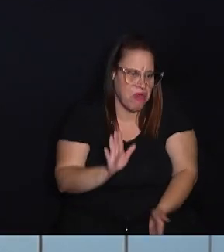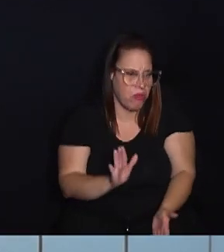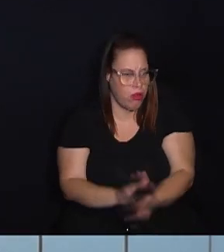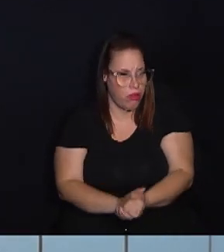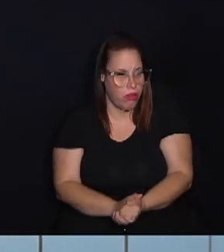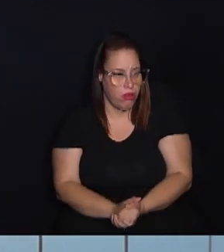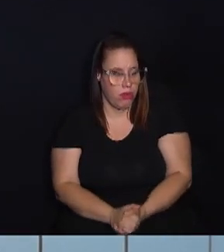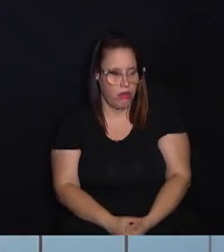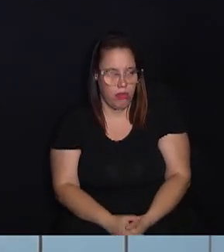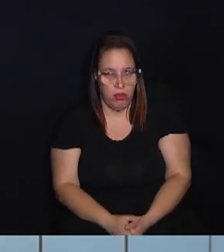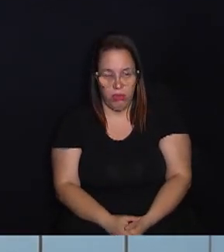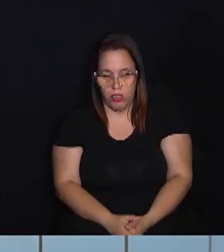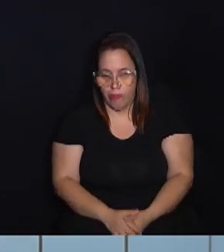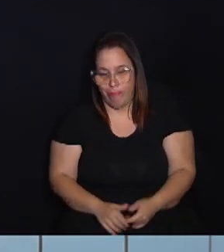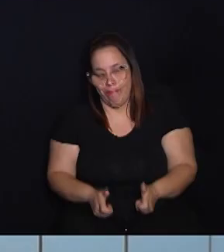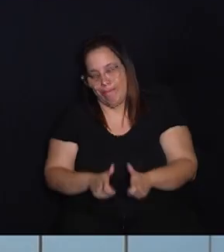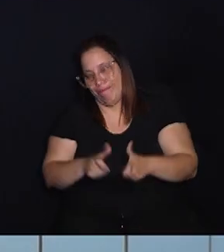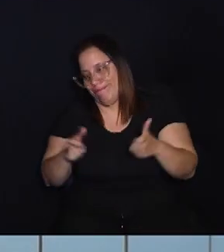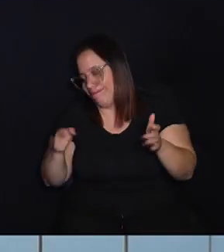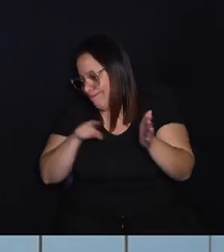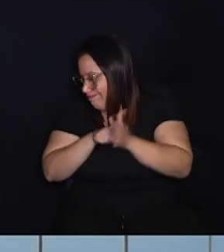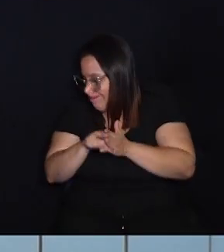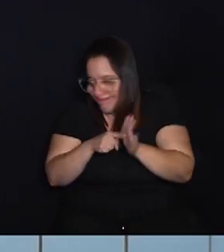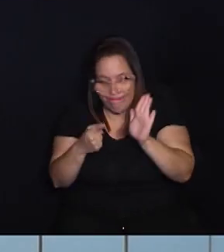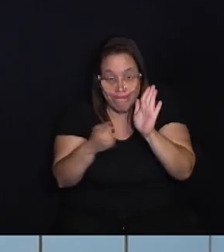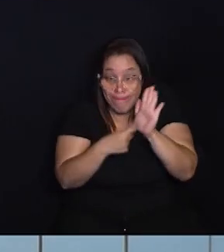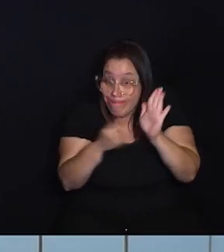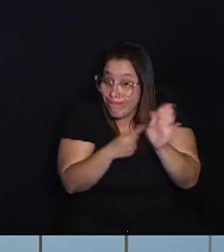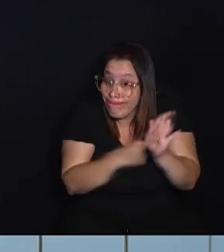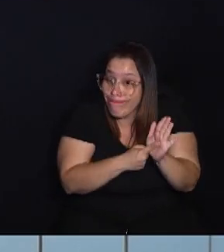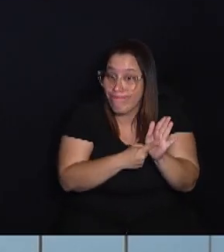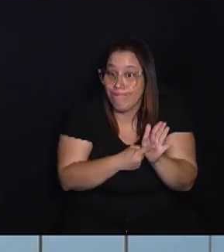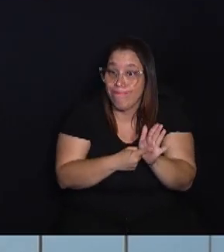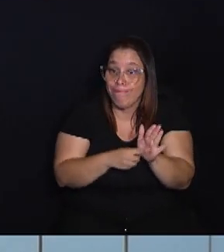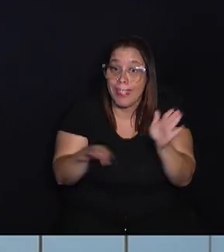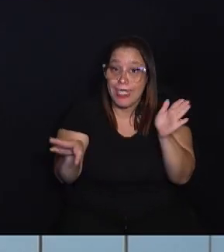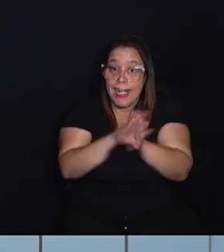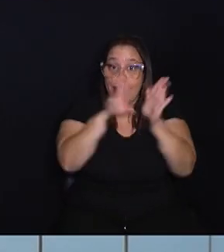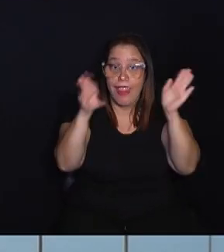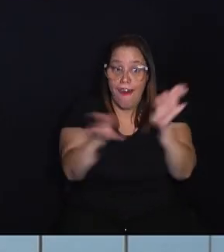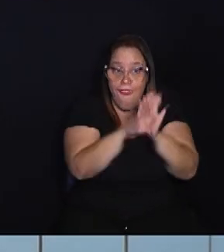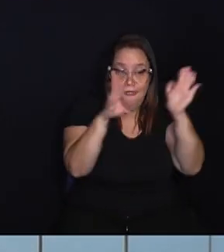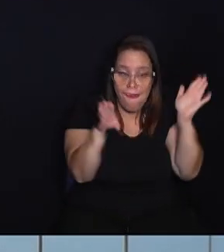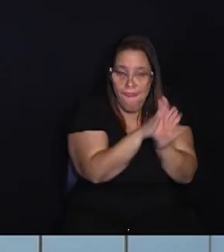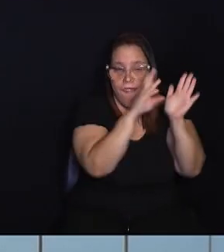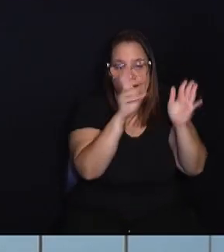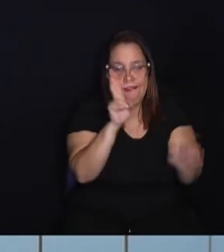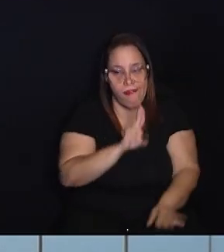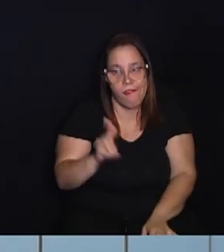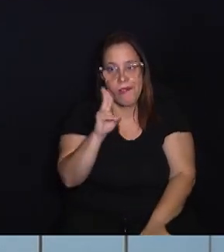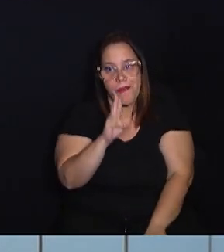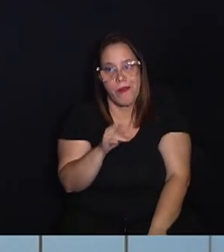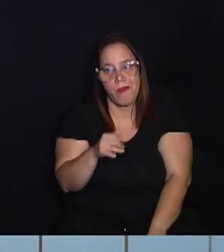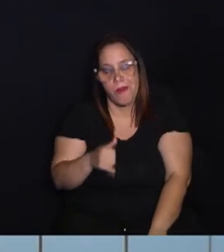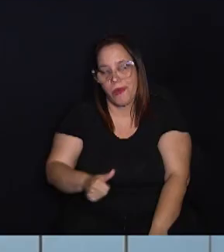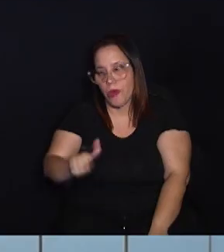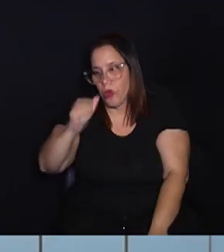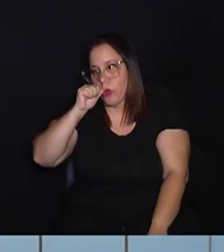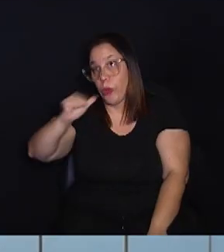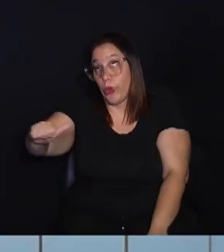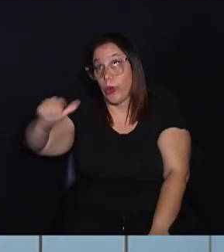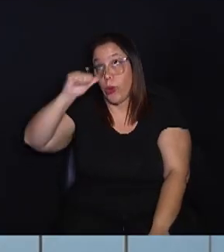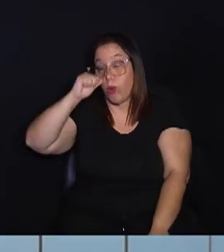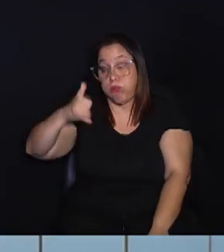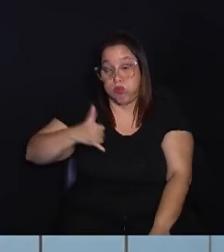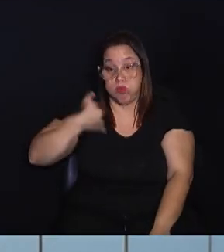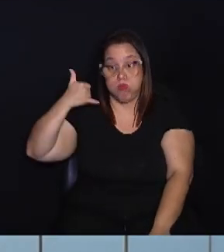esse quadro. A pesquisa mostra, né, as pessoas têm tido acesso, feito uso e abuso de álcool em idades cada